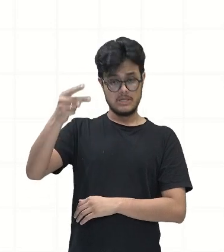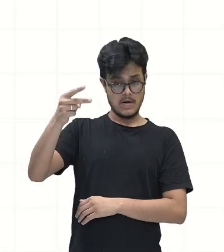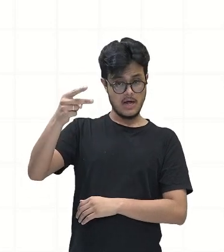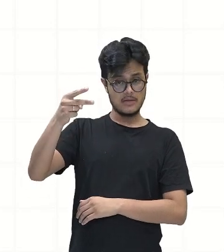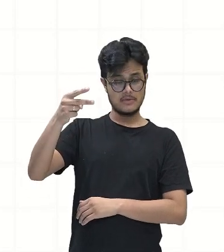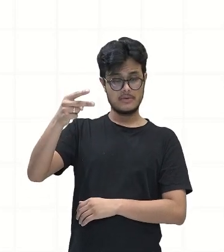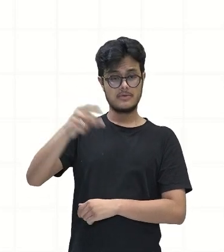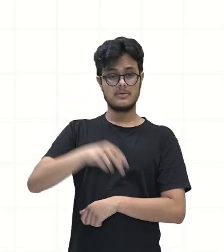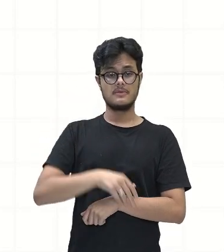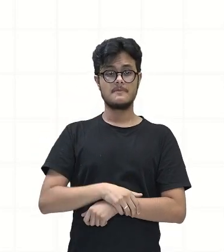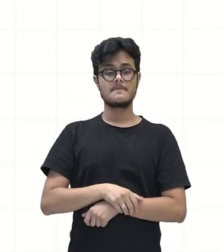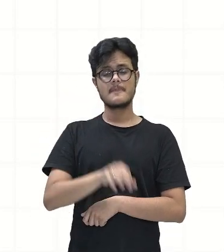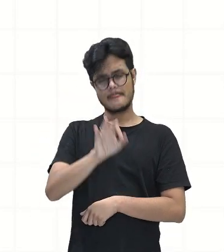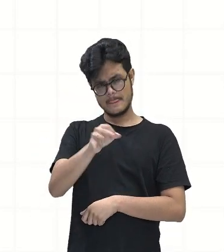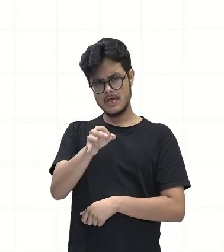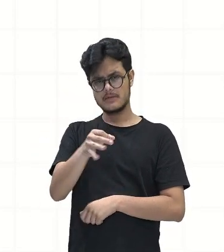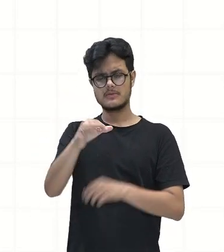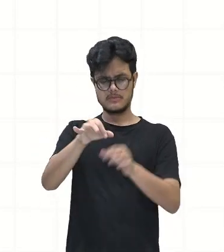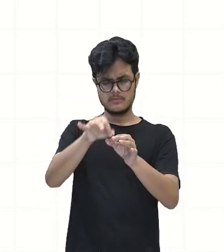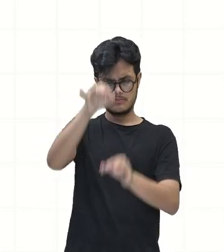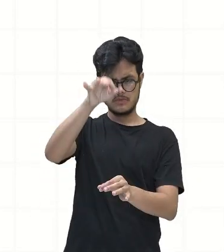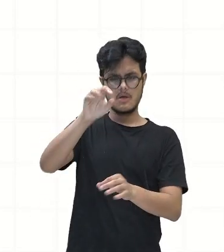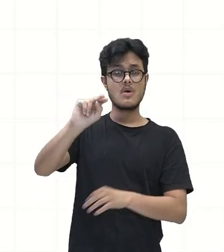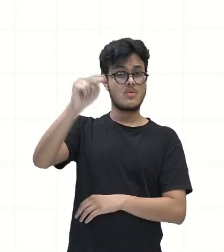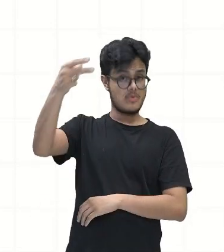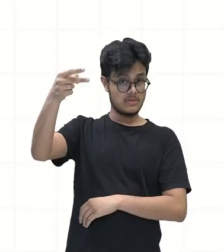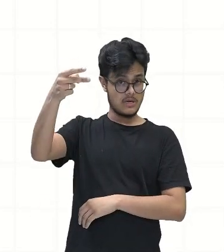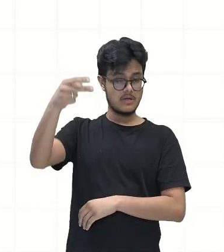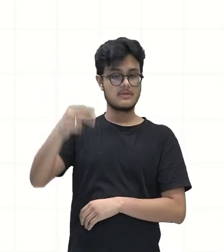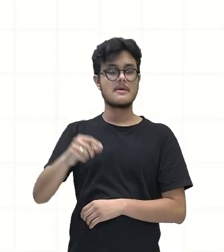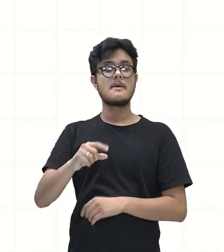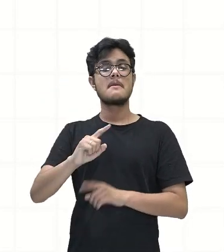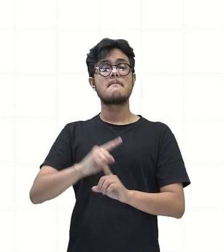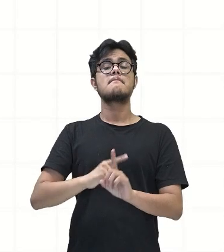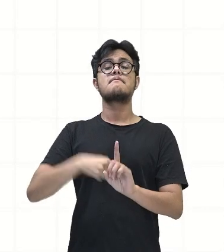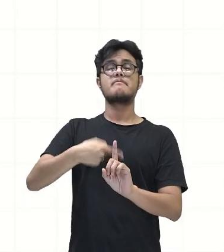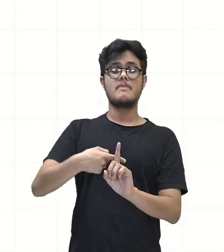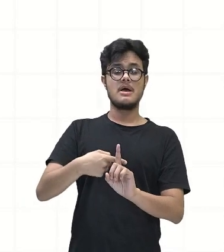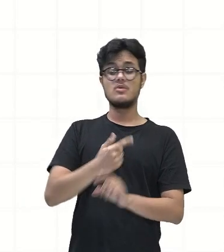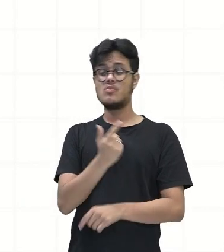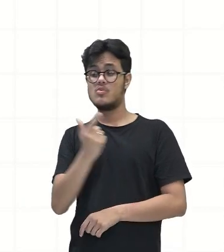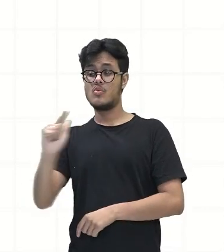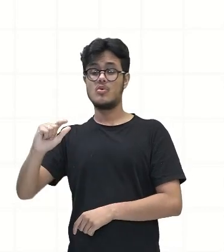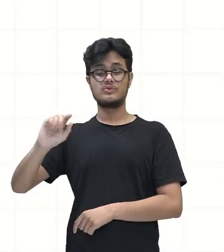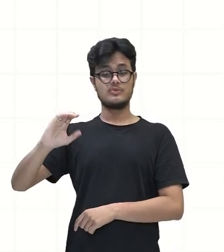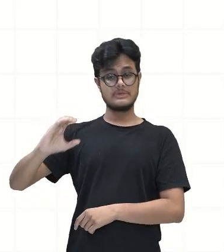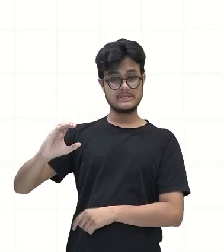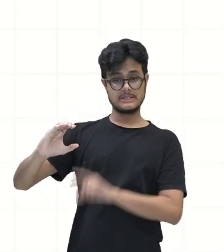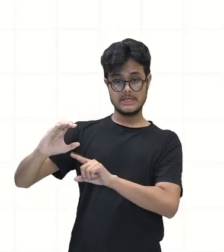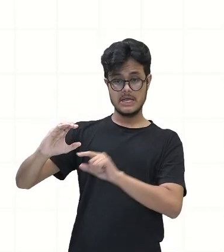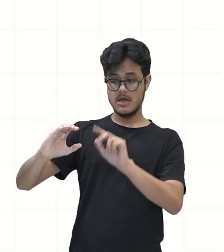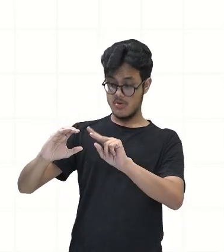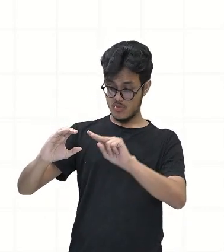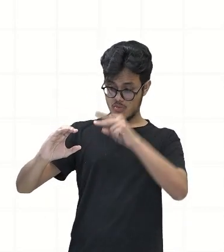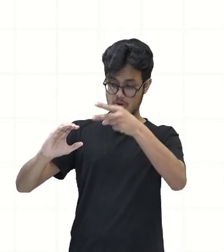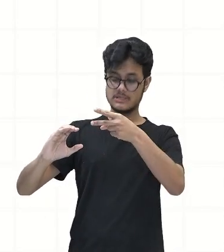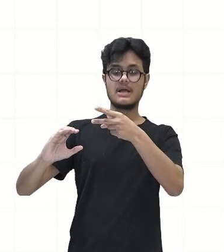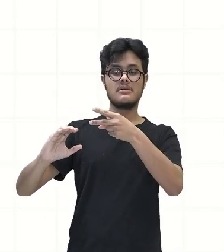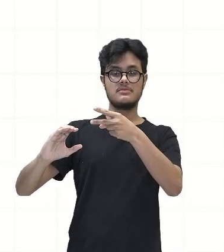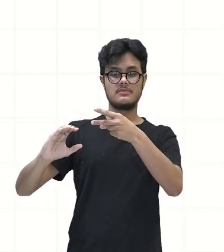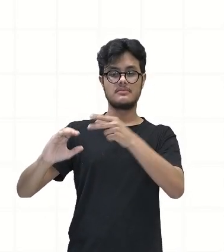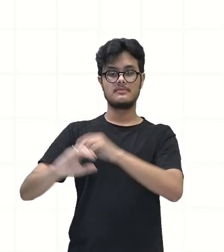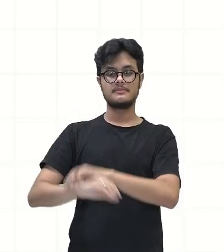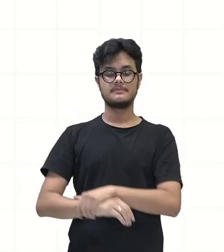se eu pegar a altura e elevar ao quadrado, mais o outro cateto, que é lado sobre 2 ao